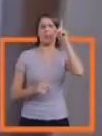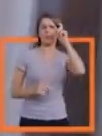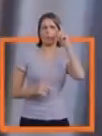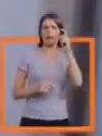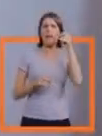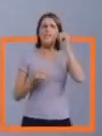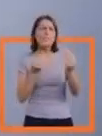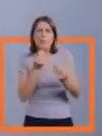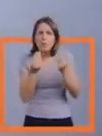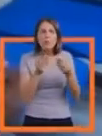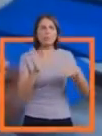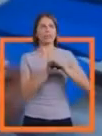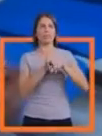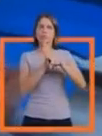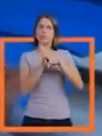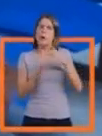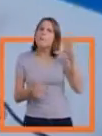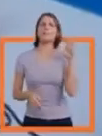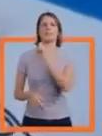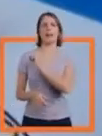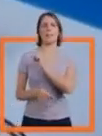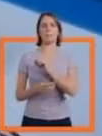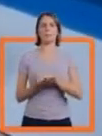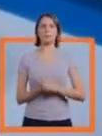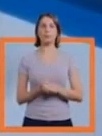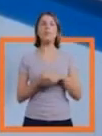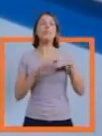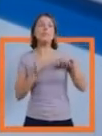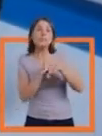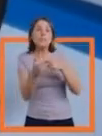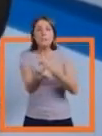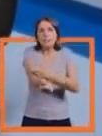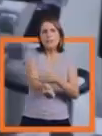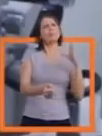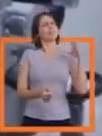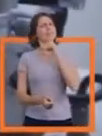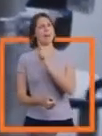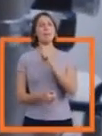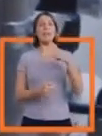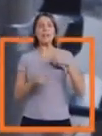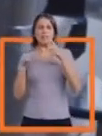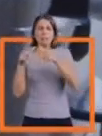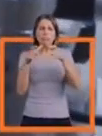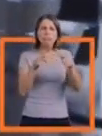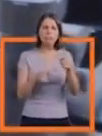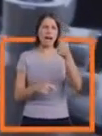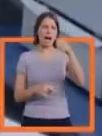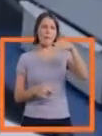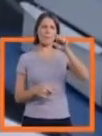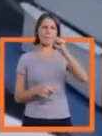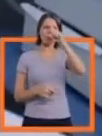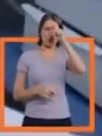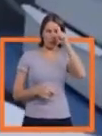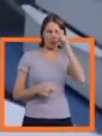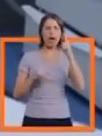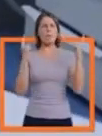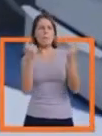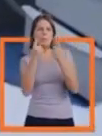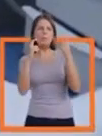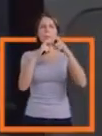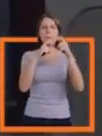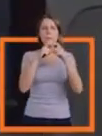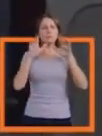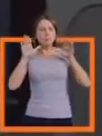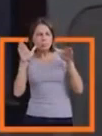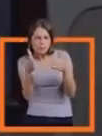hospital. Para evitar que chegue no hospital, tem que ter consulta rápida, tem que ter exame rápido. Nós temos uma rede de 60 anos,